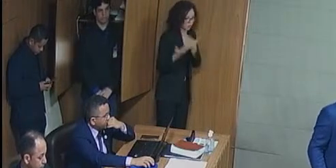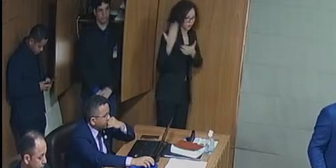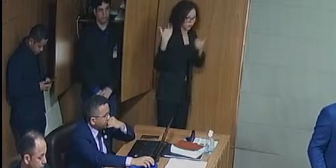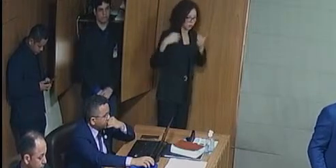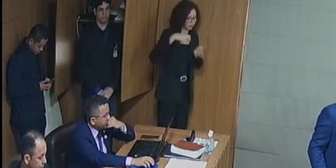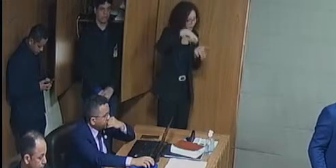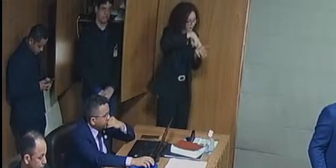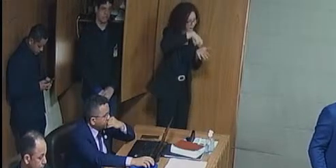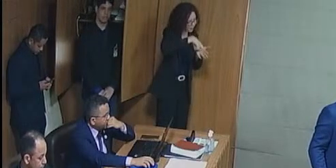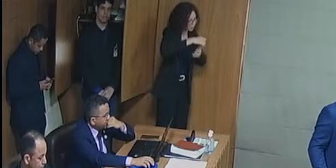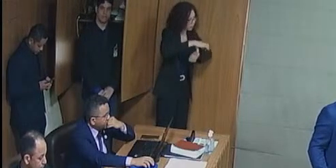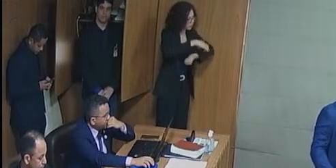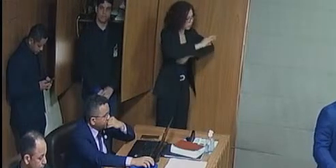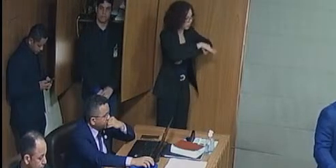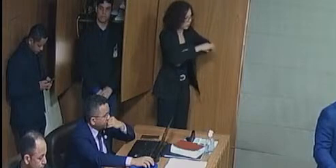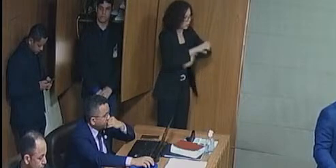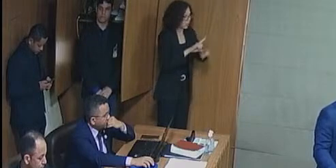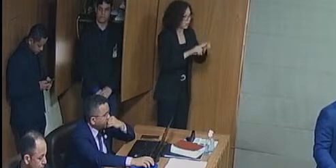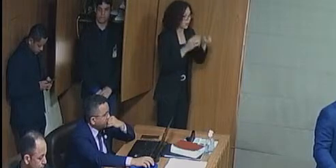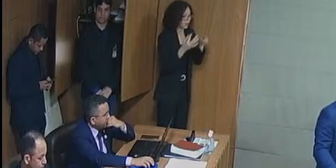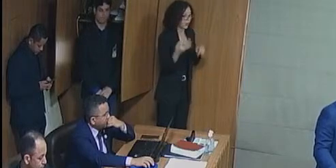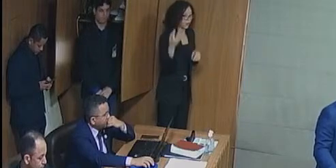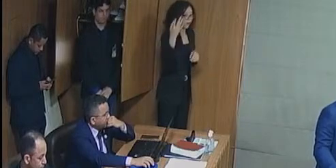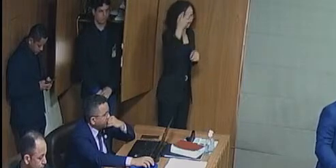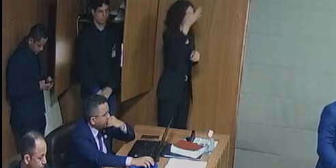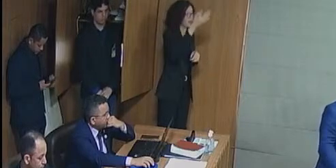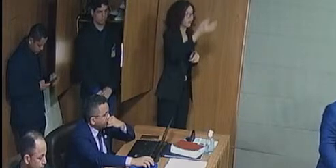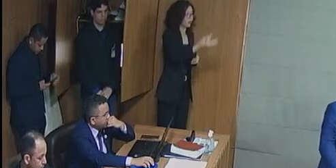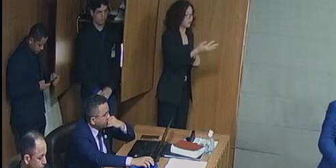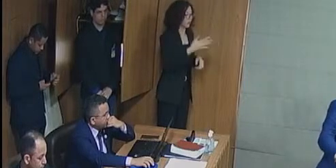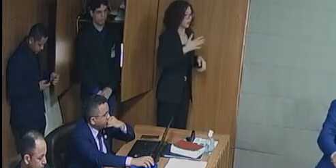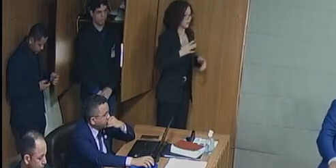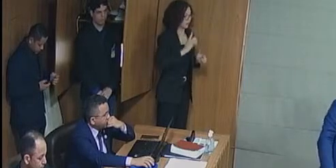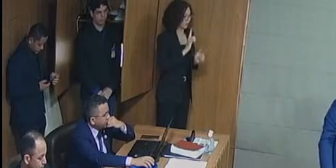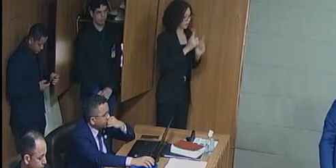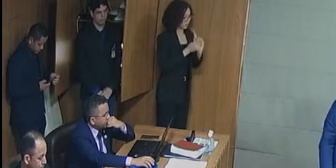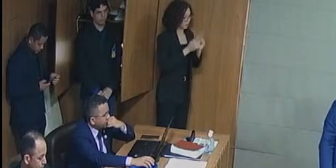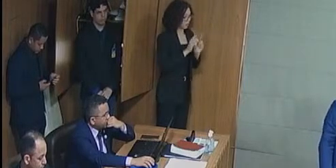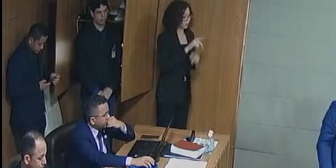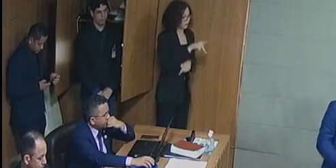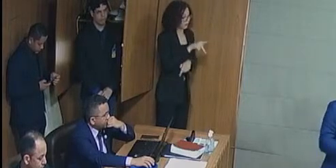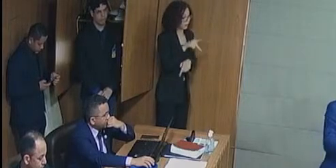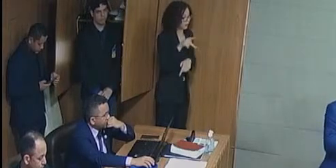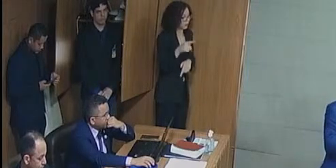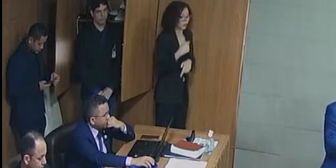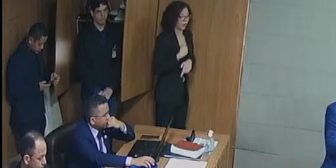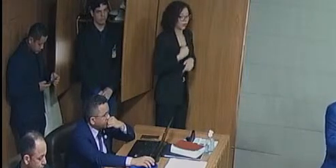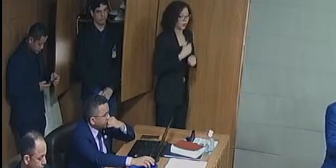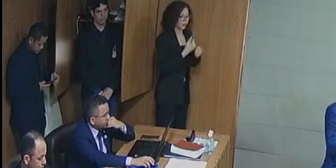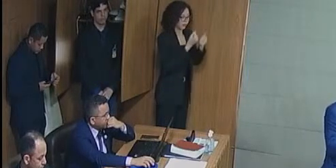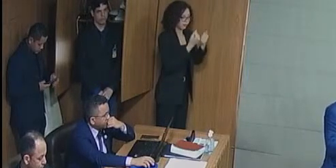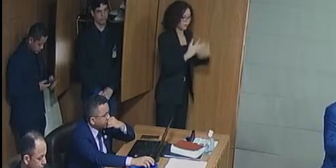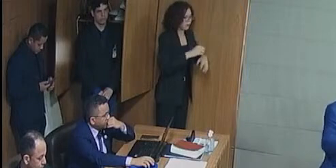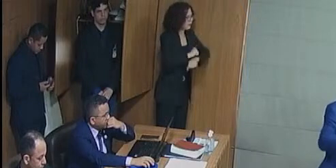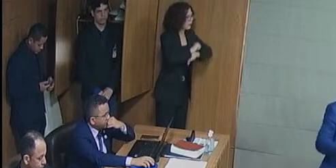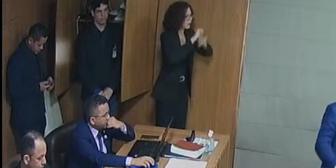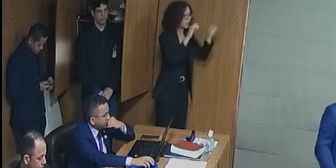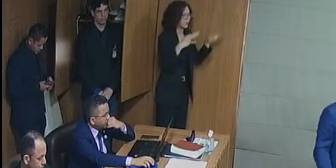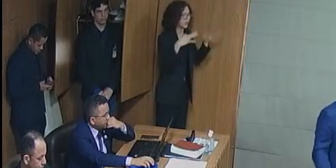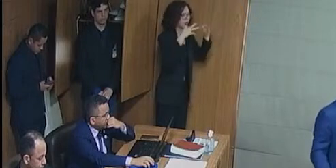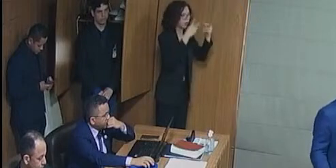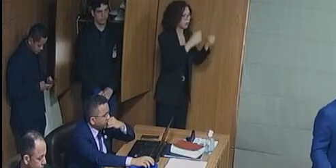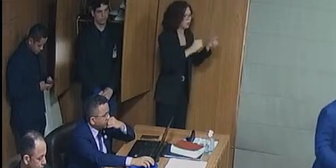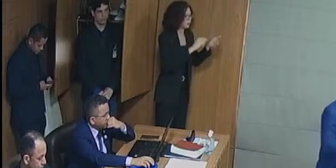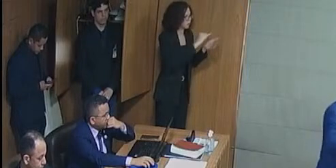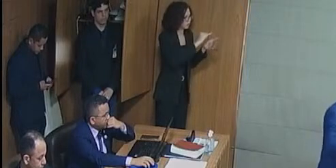corrigido agora daqui pra frente na minha gestão enquanto presidente da Câmara Eu deixarei claro todos os expedientes de